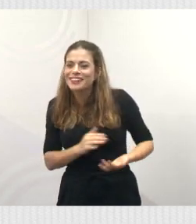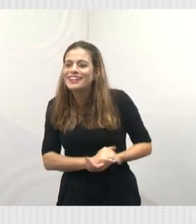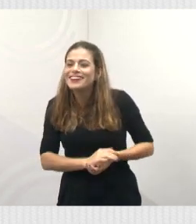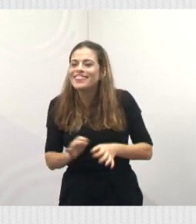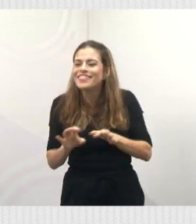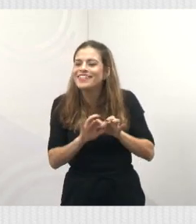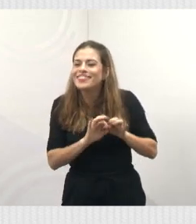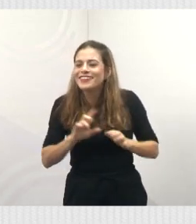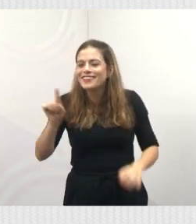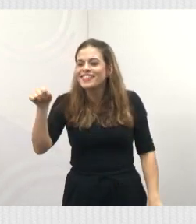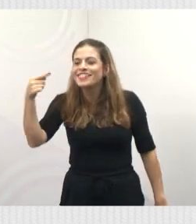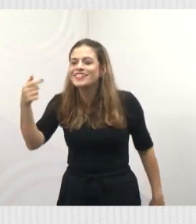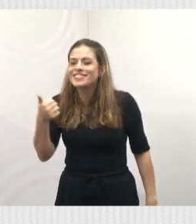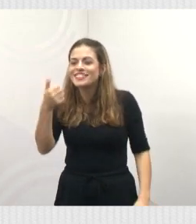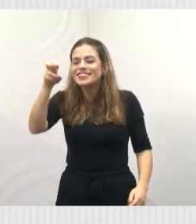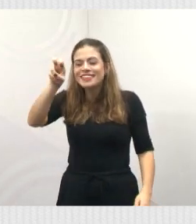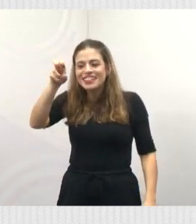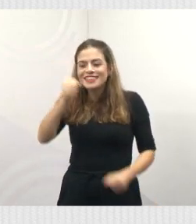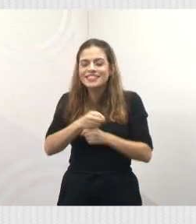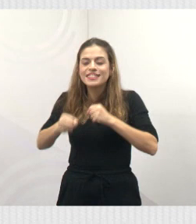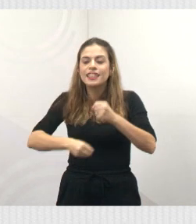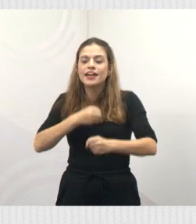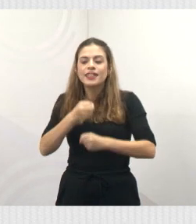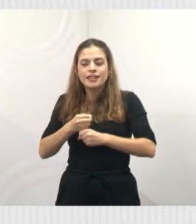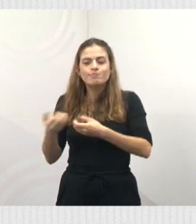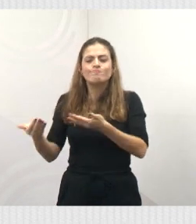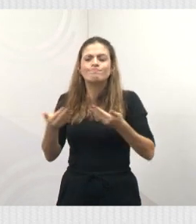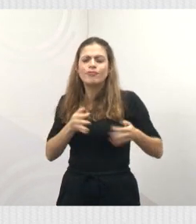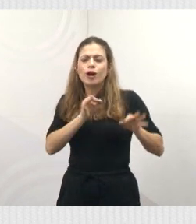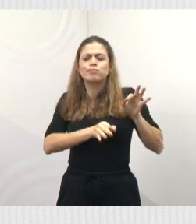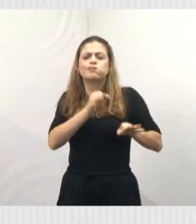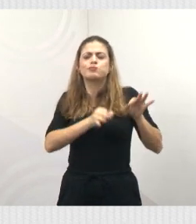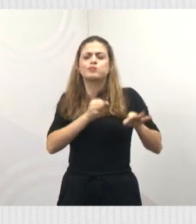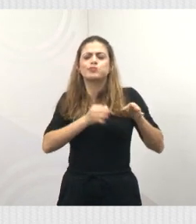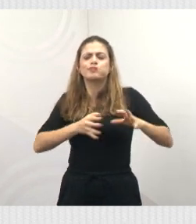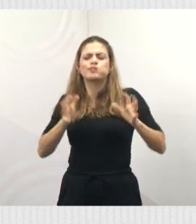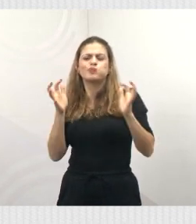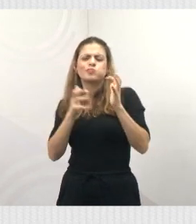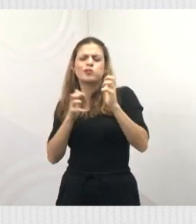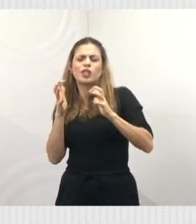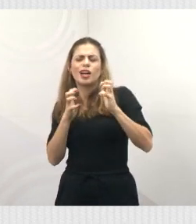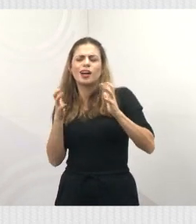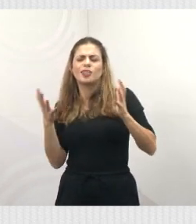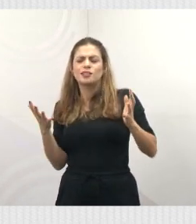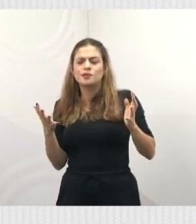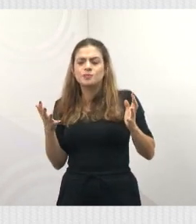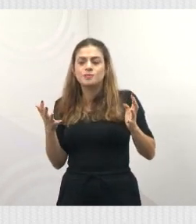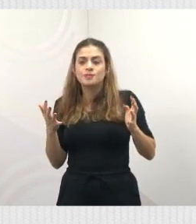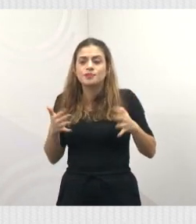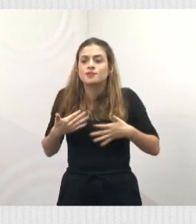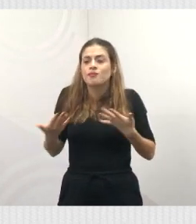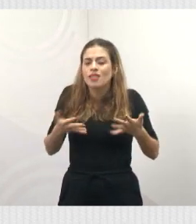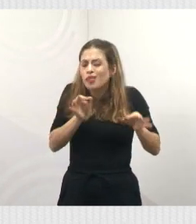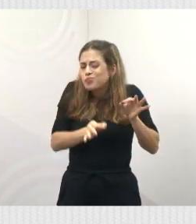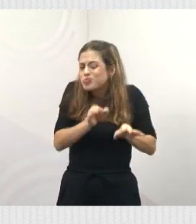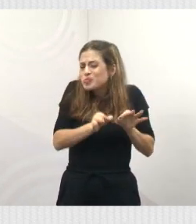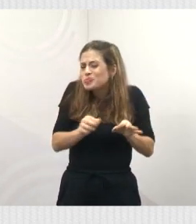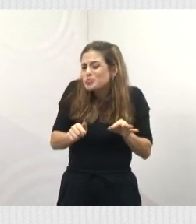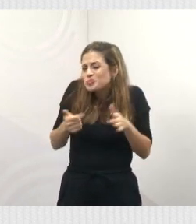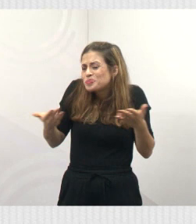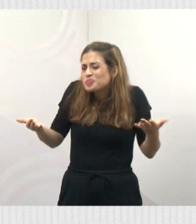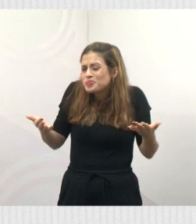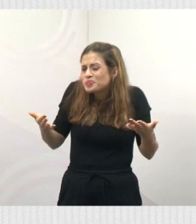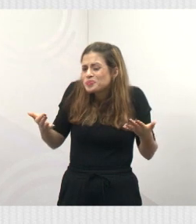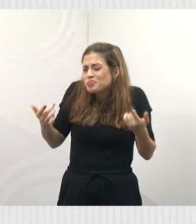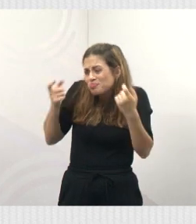é, depois de 15 anos de uma intervenção, ir para a justiça brigar e demandar judicialmente uma questão que não